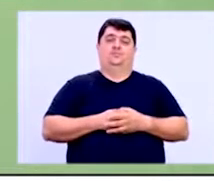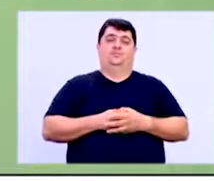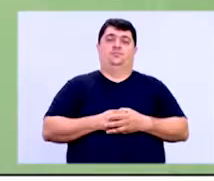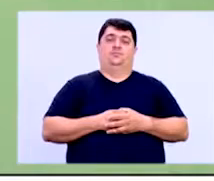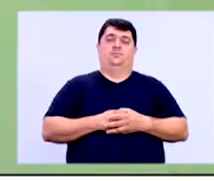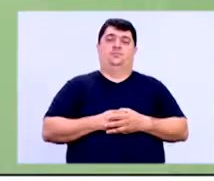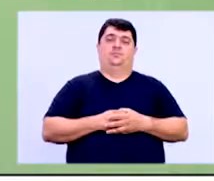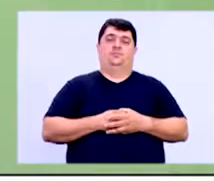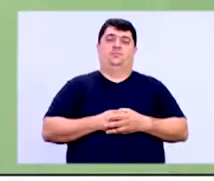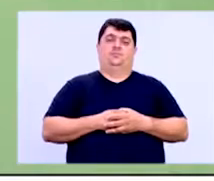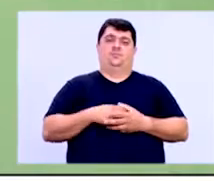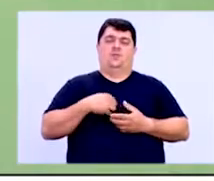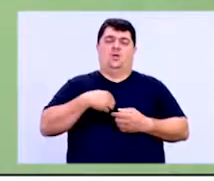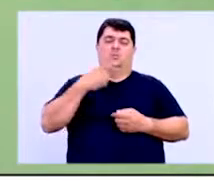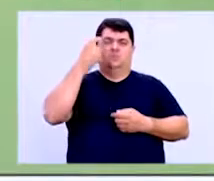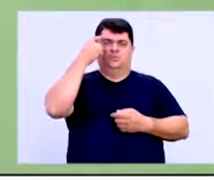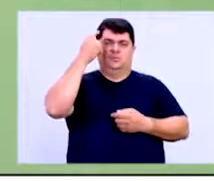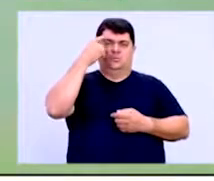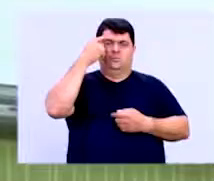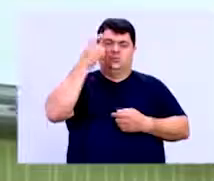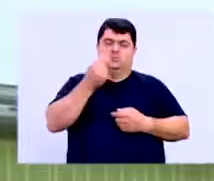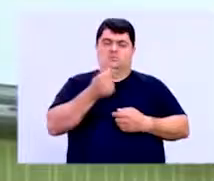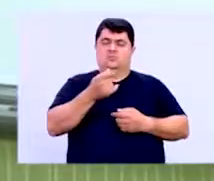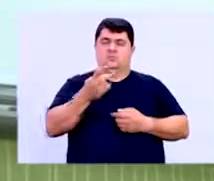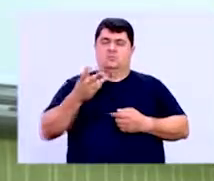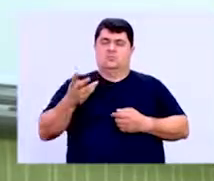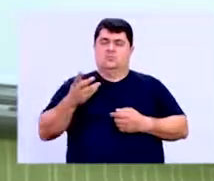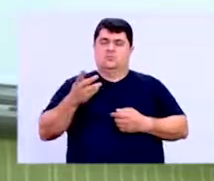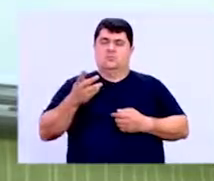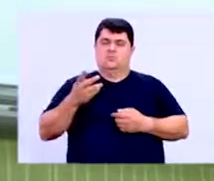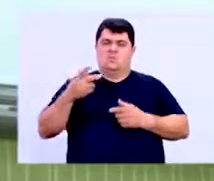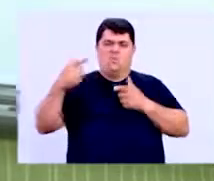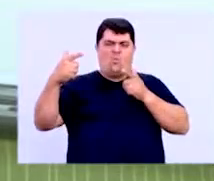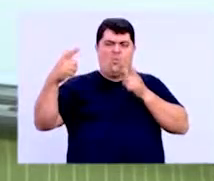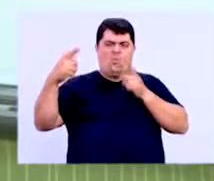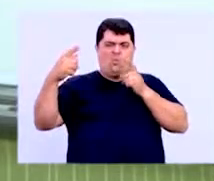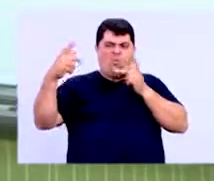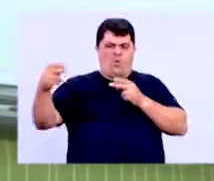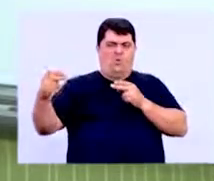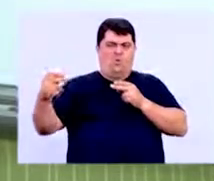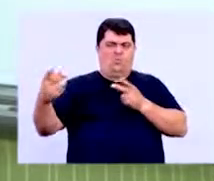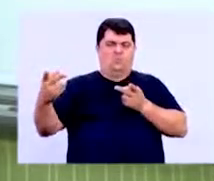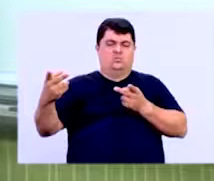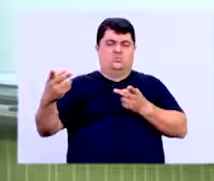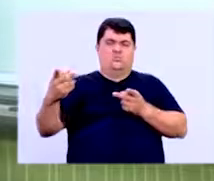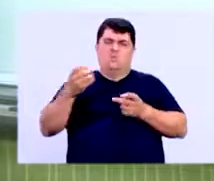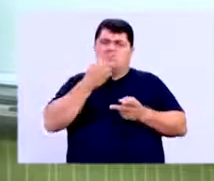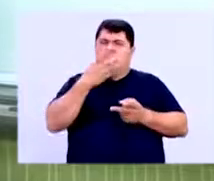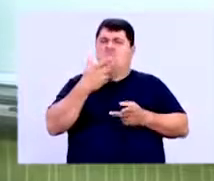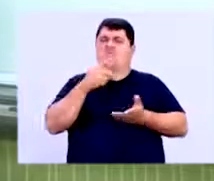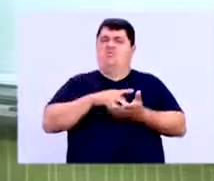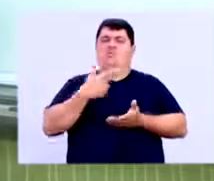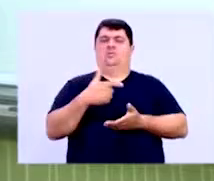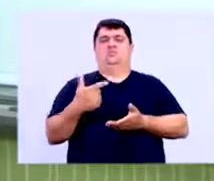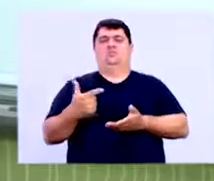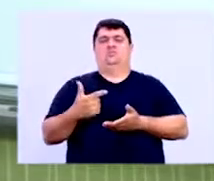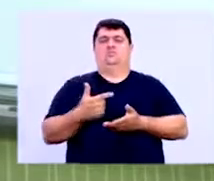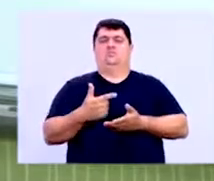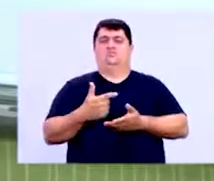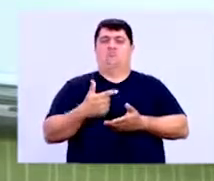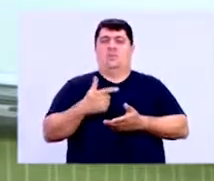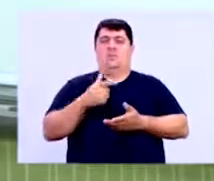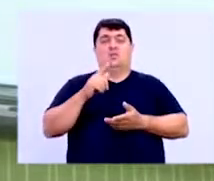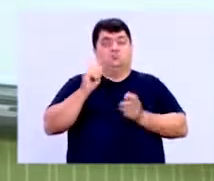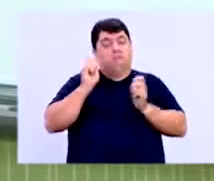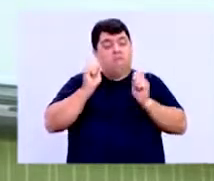Então, considerar seu preço de venda simplesmente o preço de venda do concorrente não é o melhor método. É um